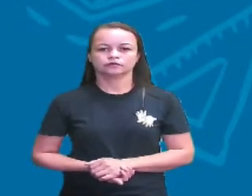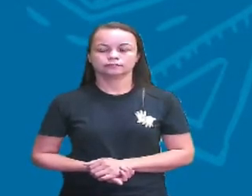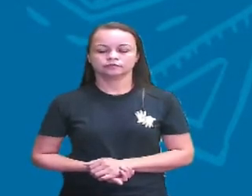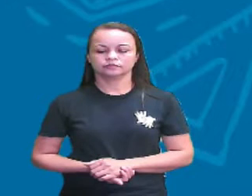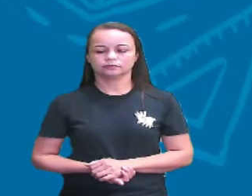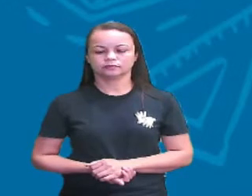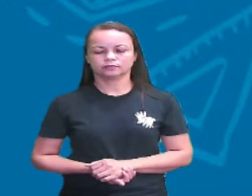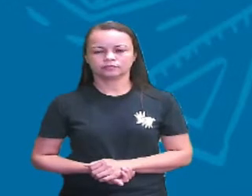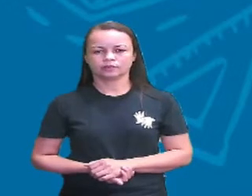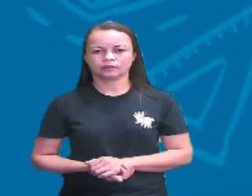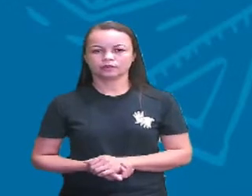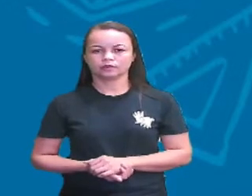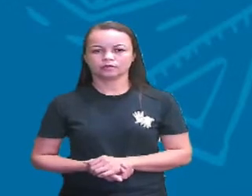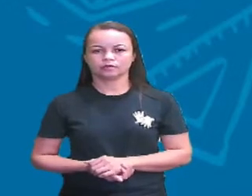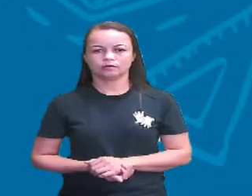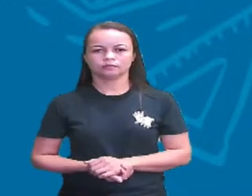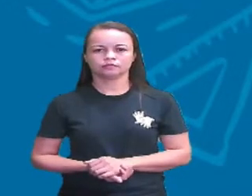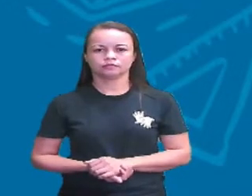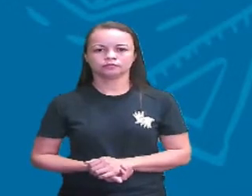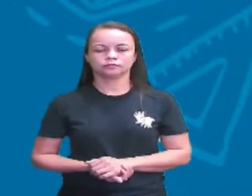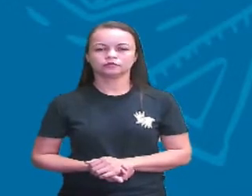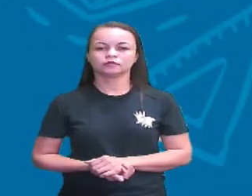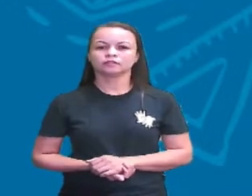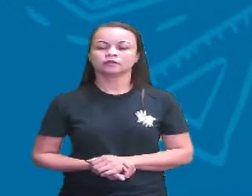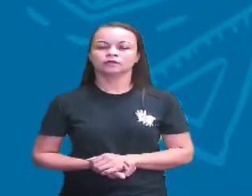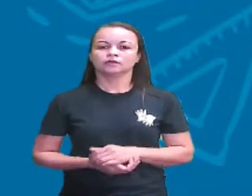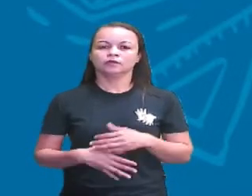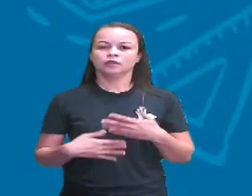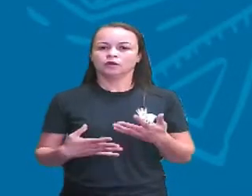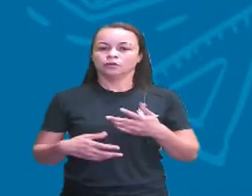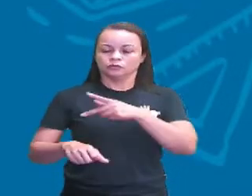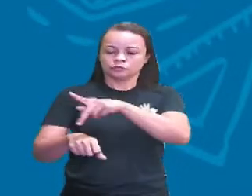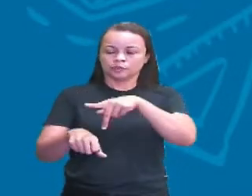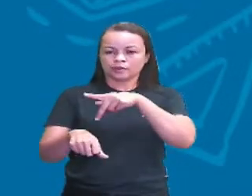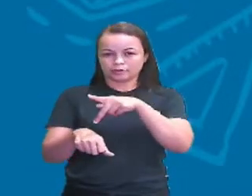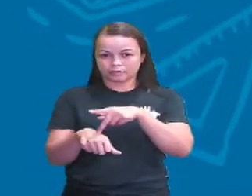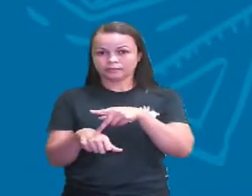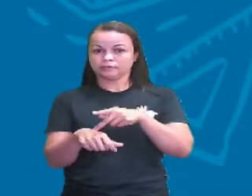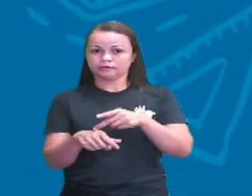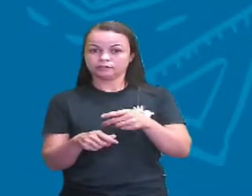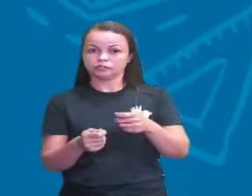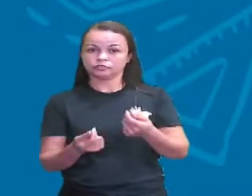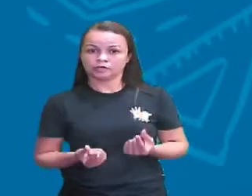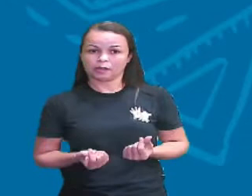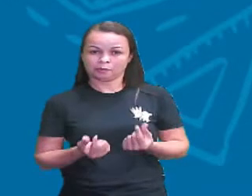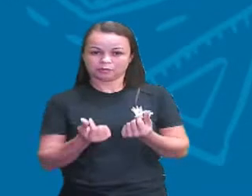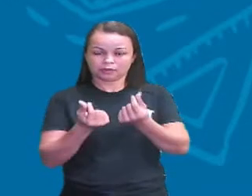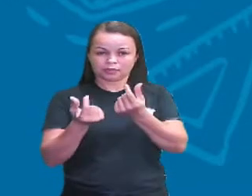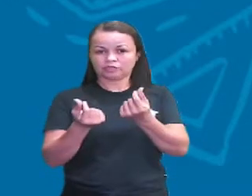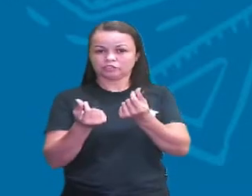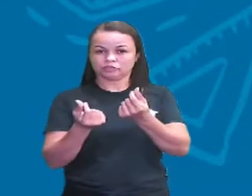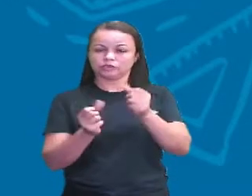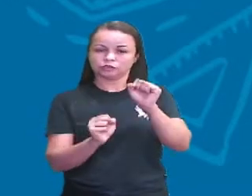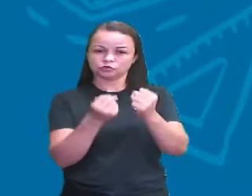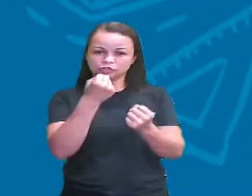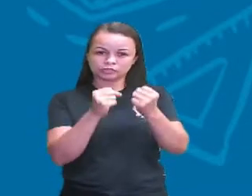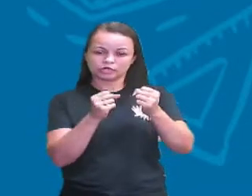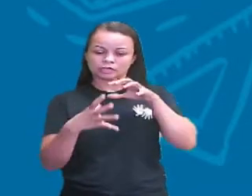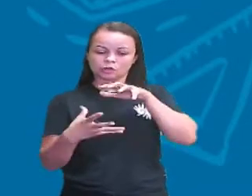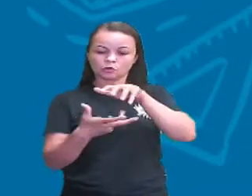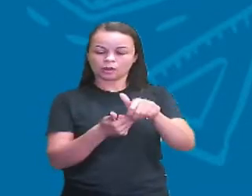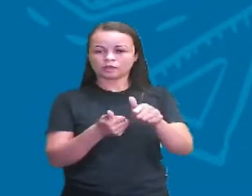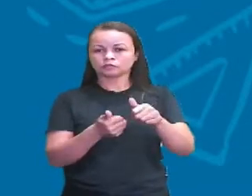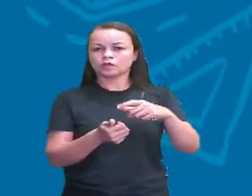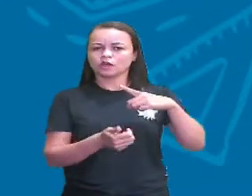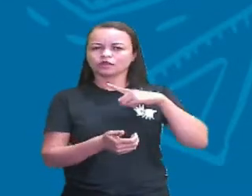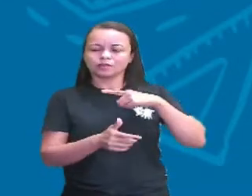Então vamos lá. Os países capitalistas mais ricos e industrializados do mundo enfrentavam alguns